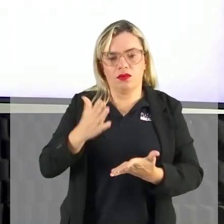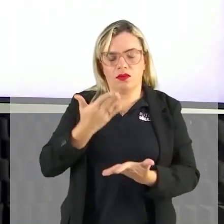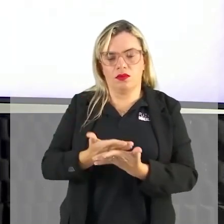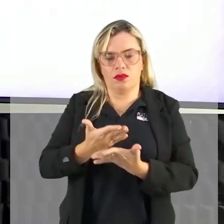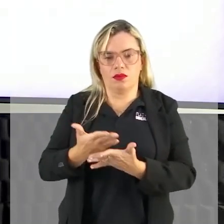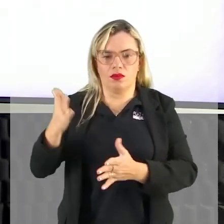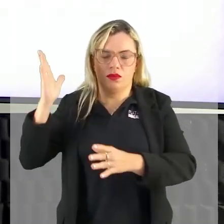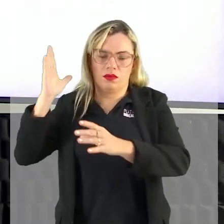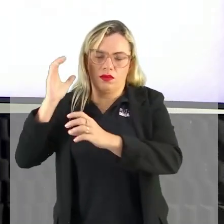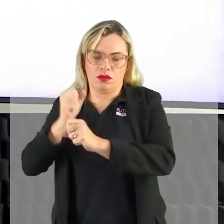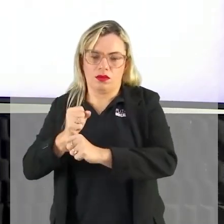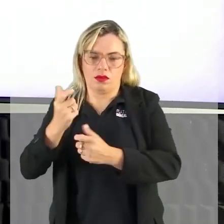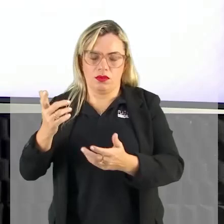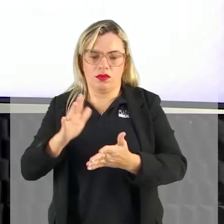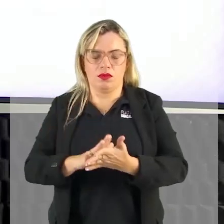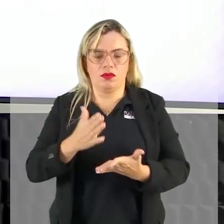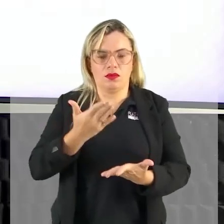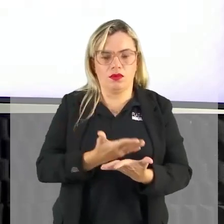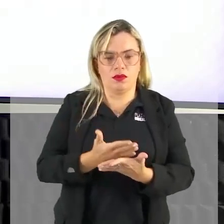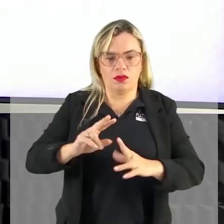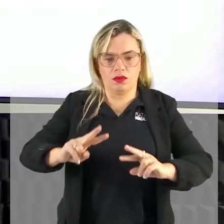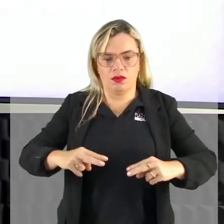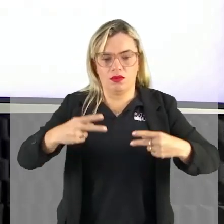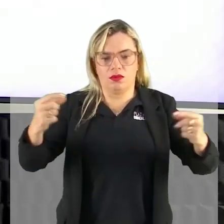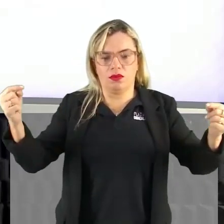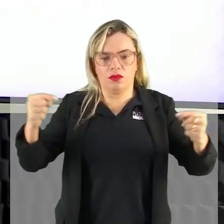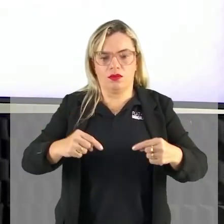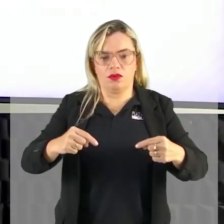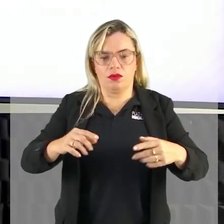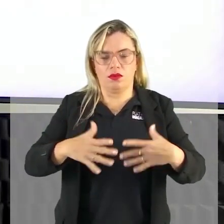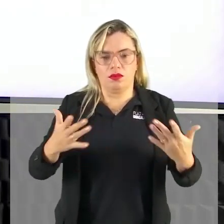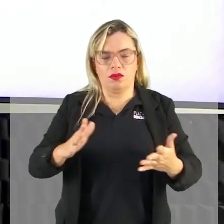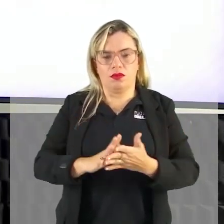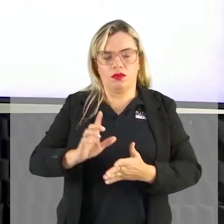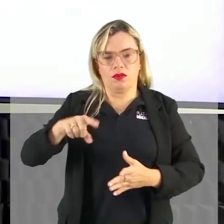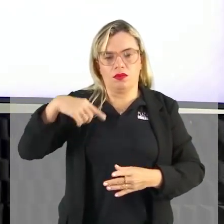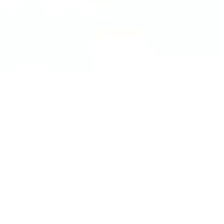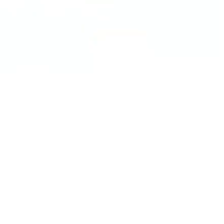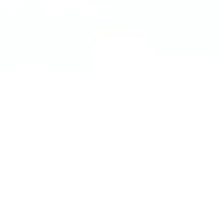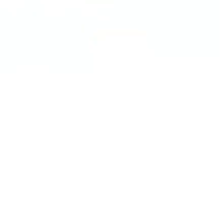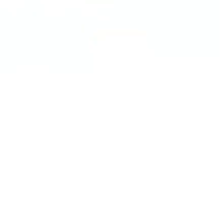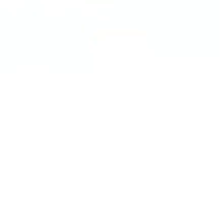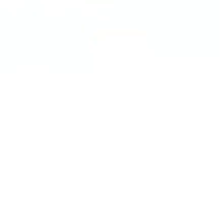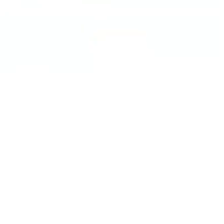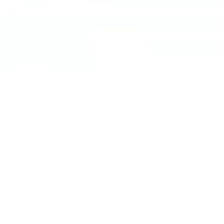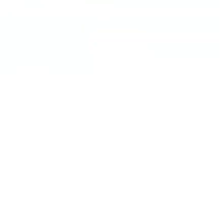estudem, revisem, que o material tá no link, tá bom? E até a próxima!